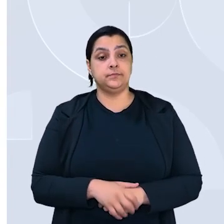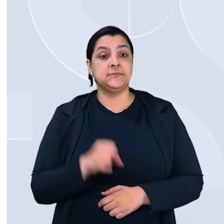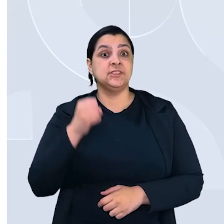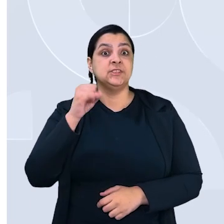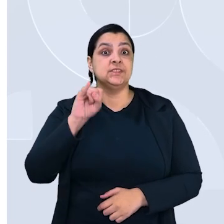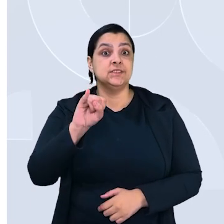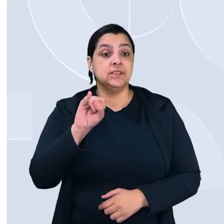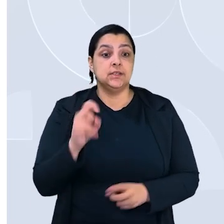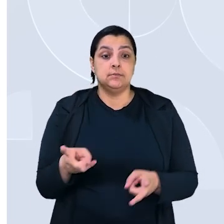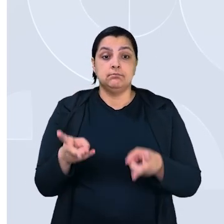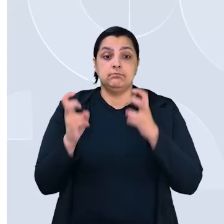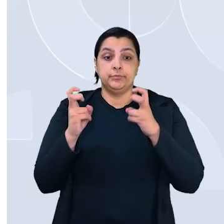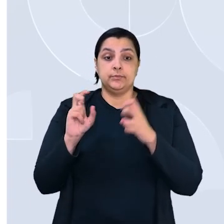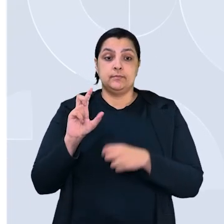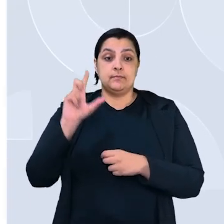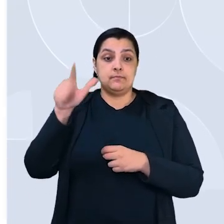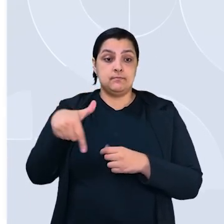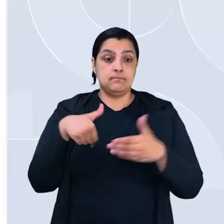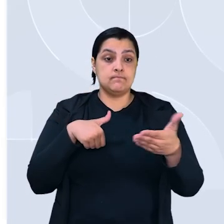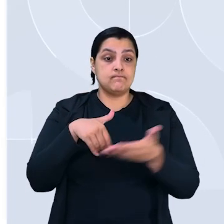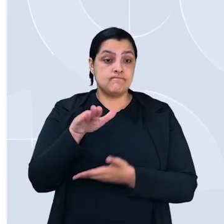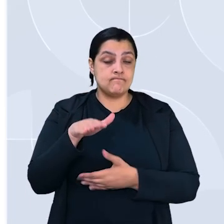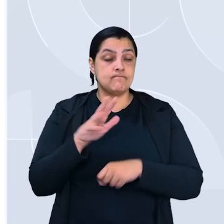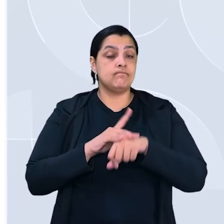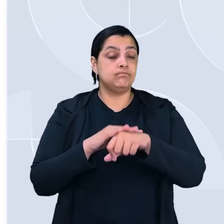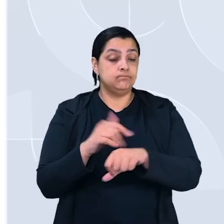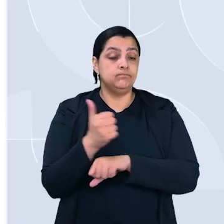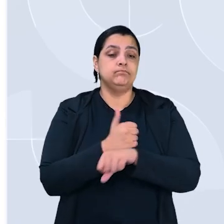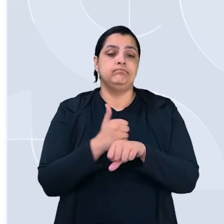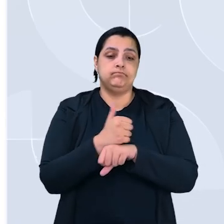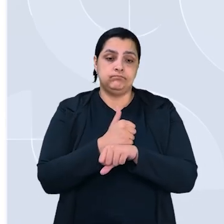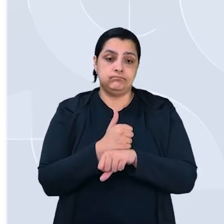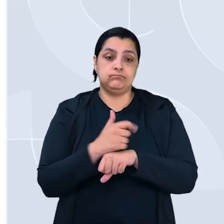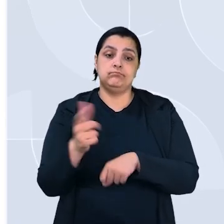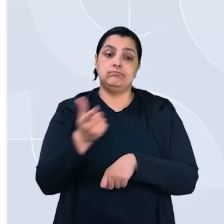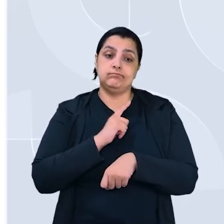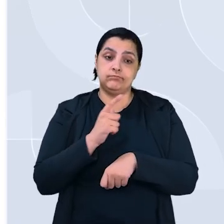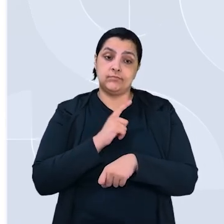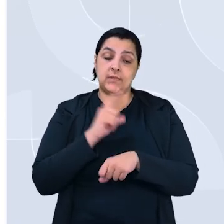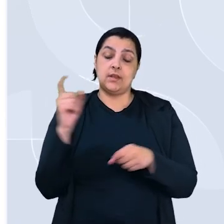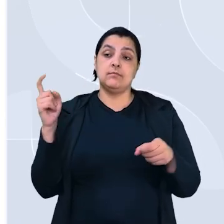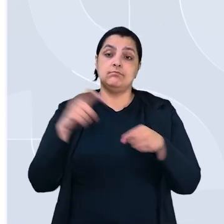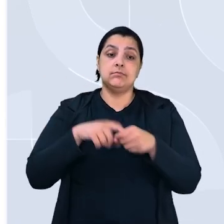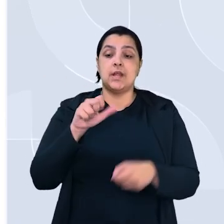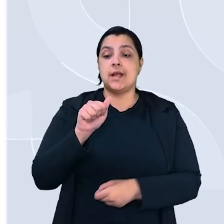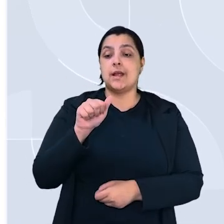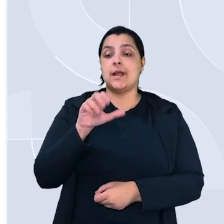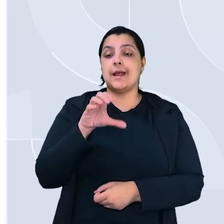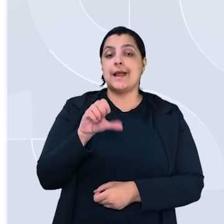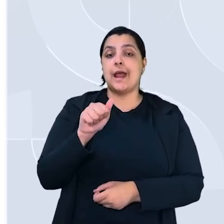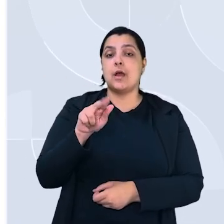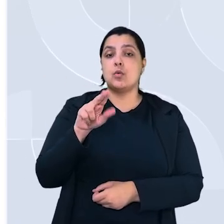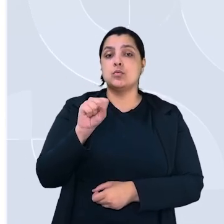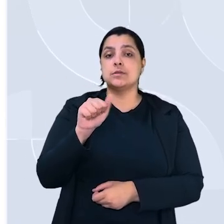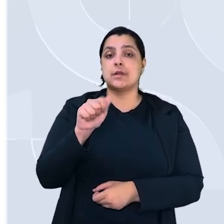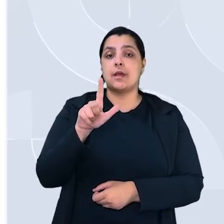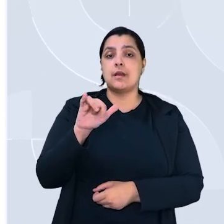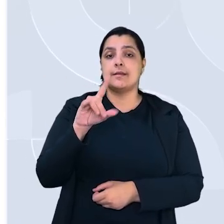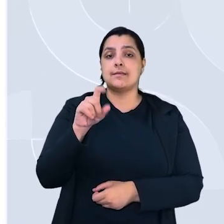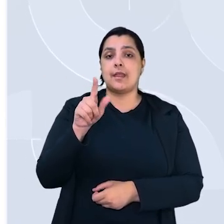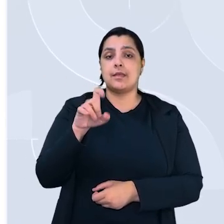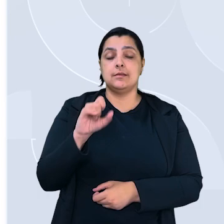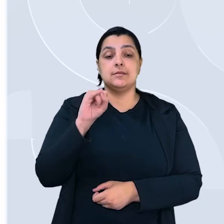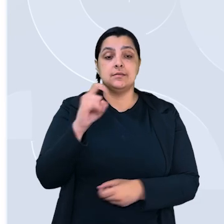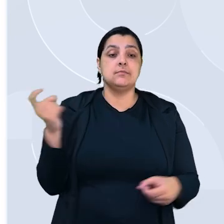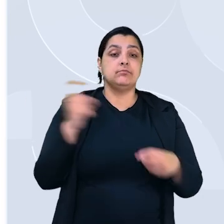acidentário, salvo se constatada após a despedida doença profissional que tenha relação de causalidade com